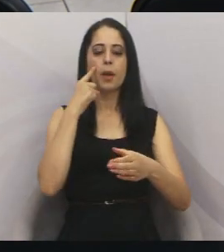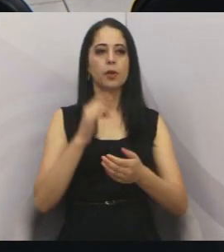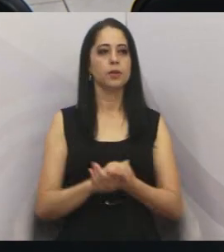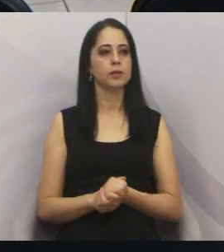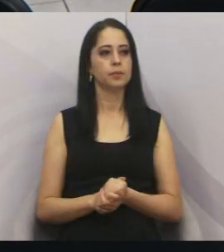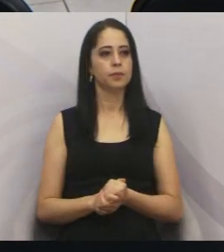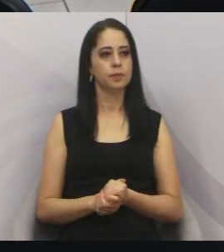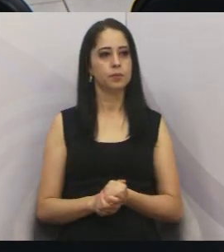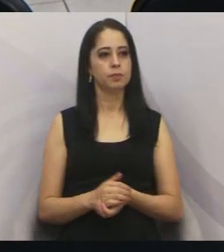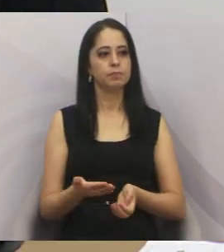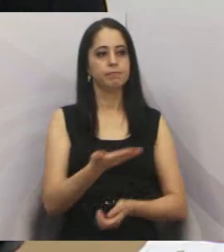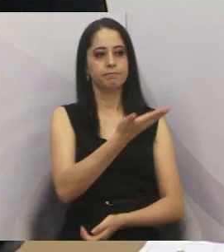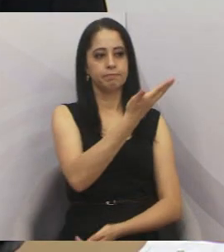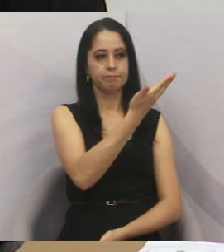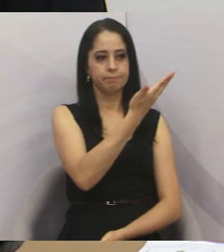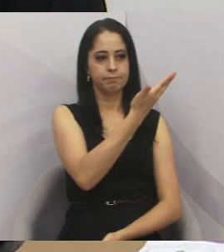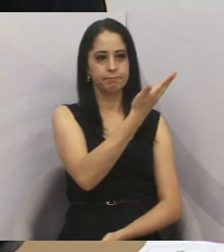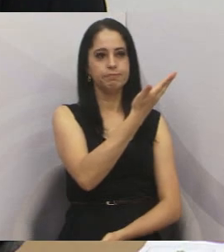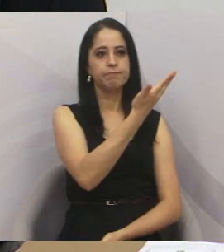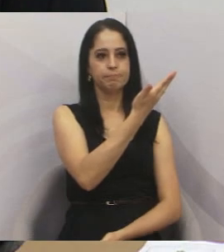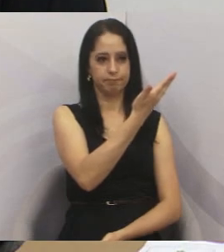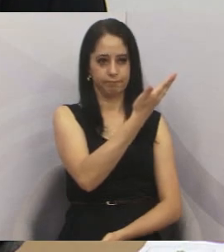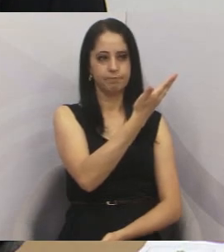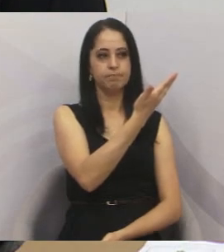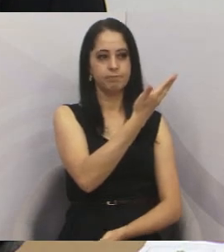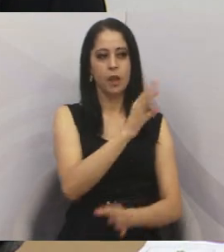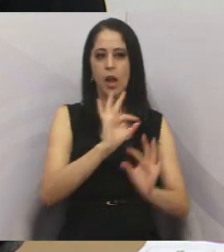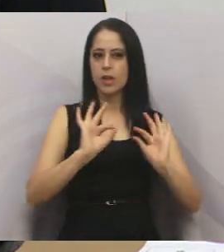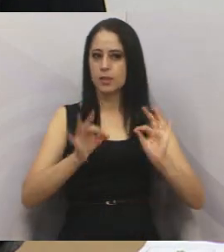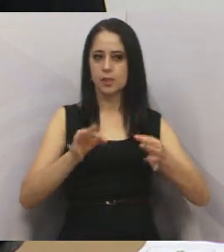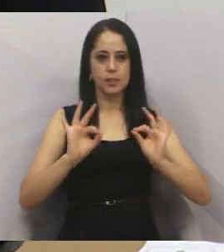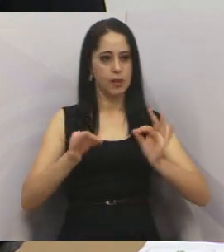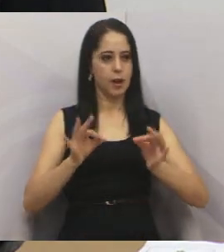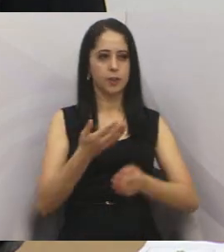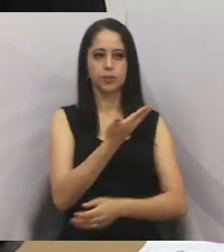A urna encontra-se lacrada, com lacre e mesa receptora.